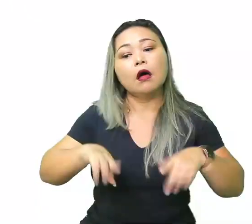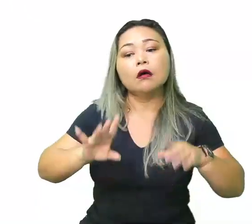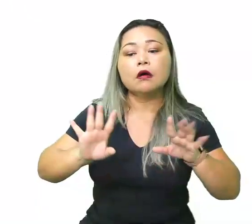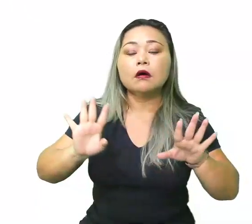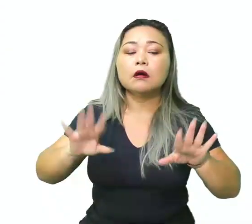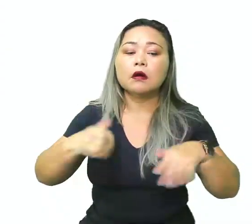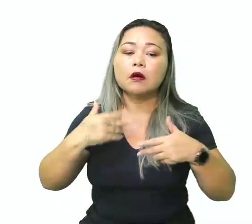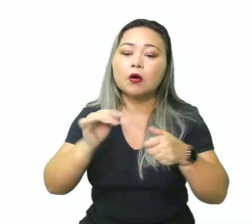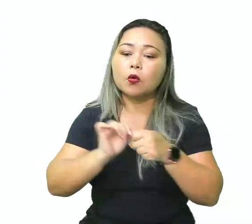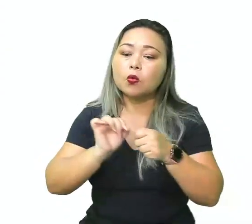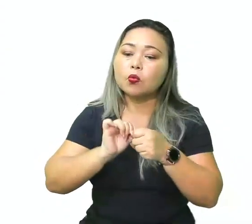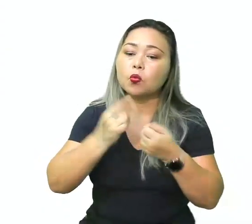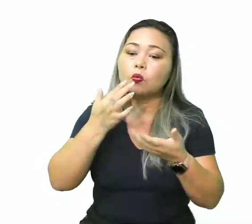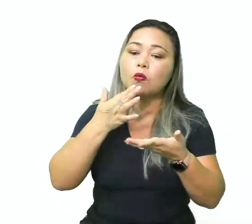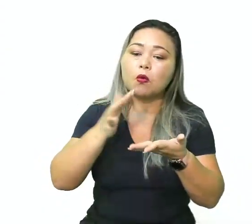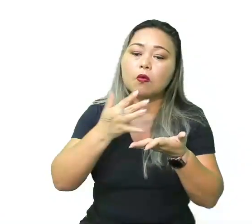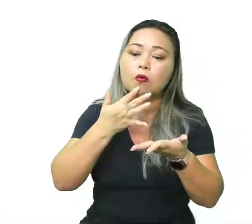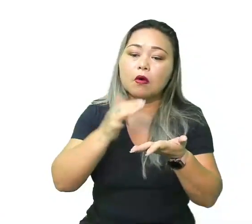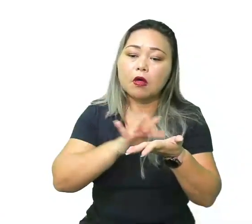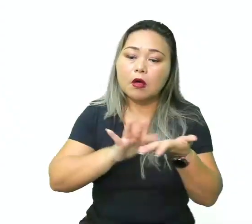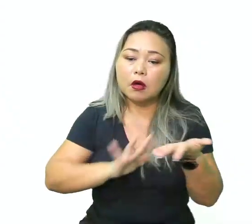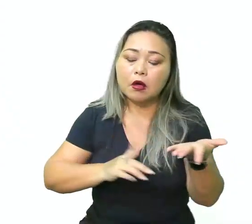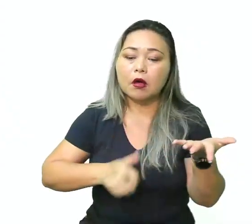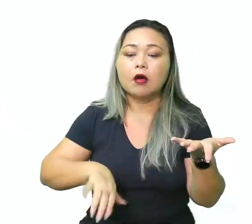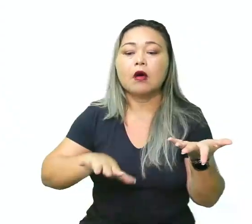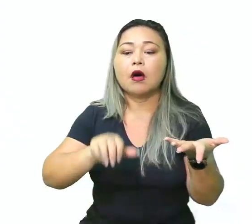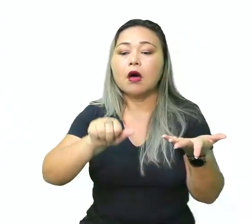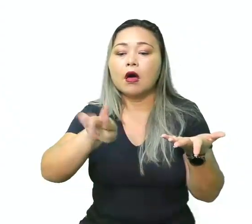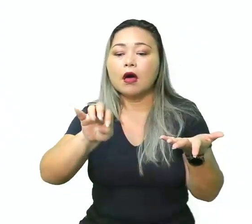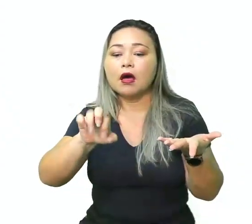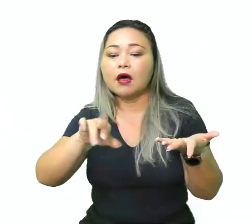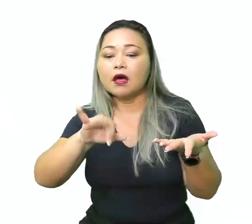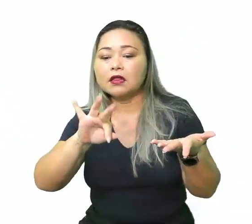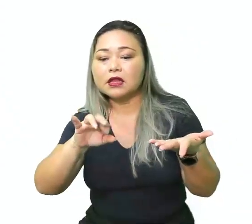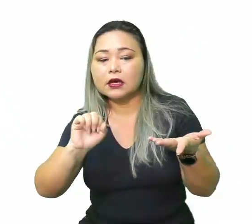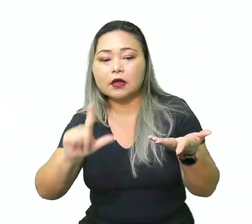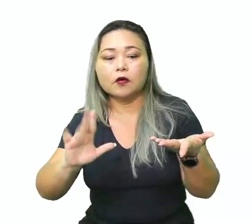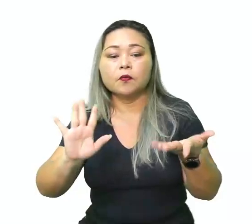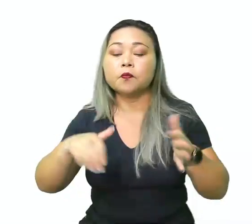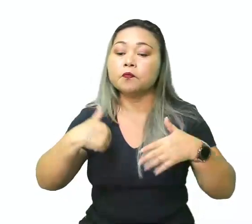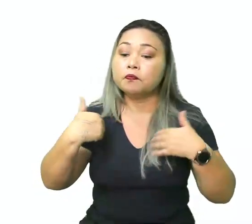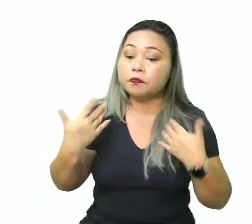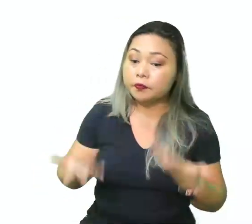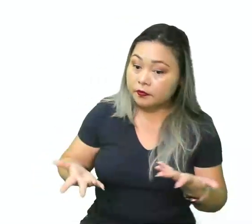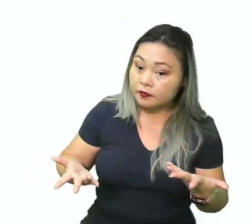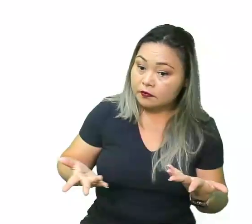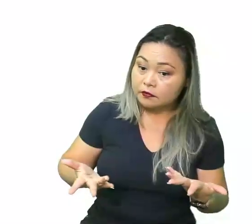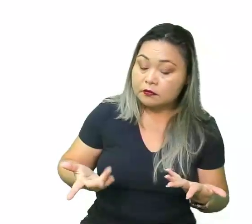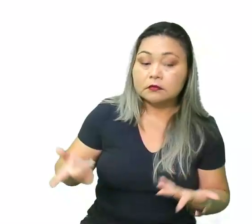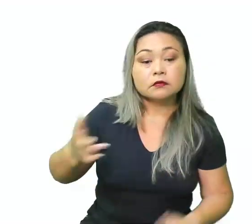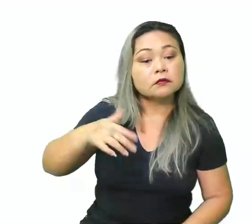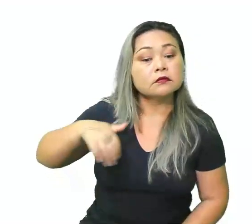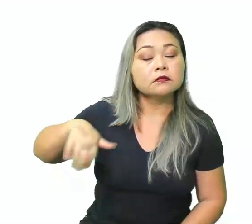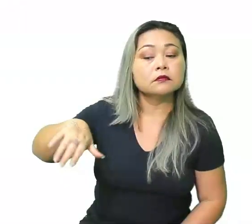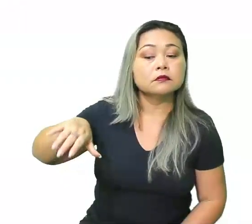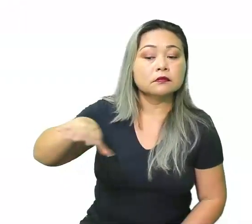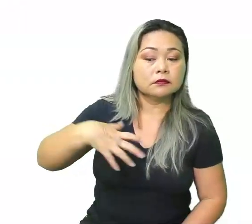tanto o sangue venoso quanto o sangue arterial, correto? E esses órgãos vão